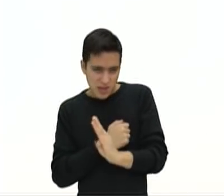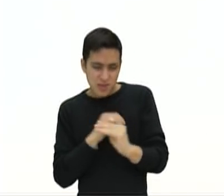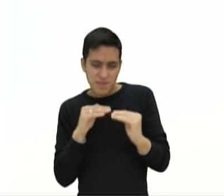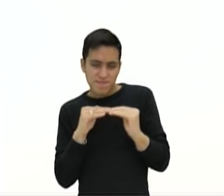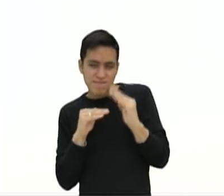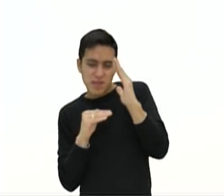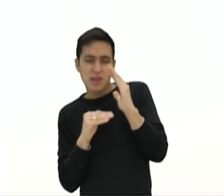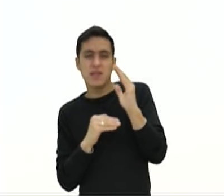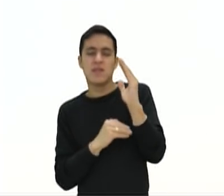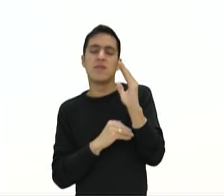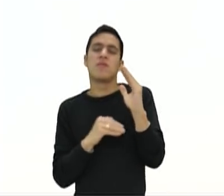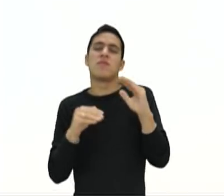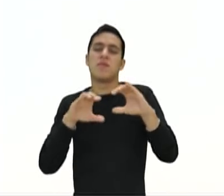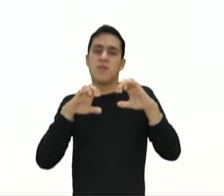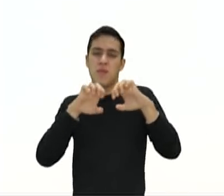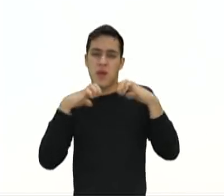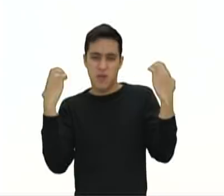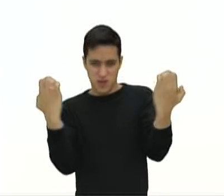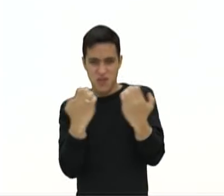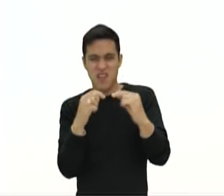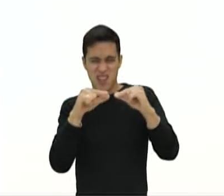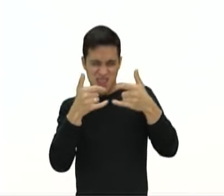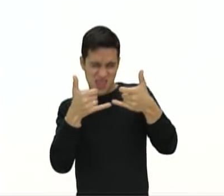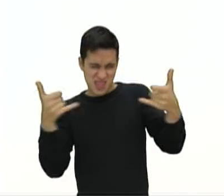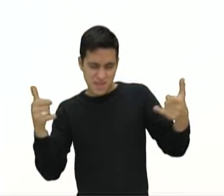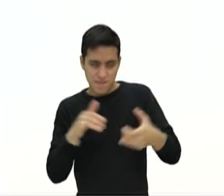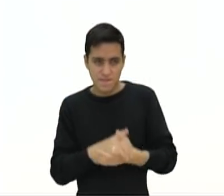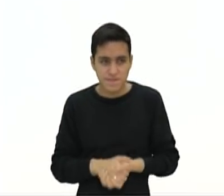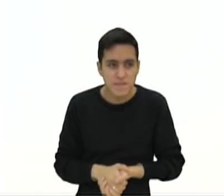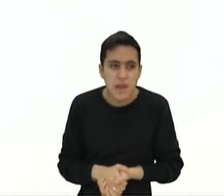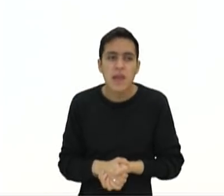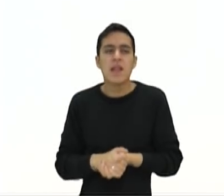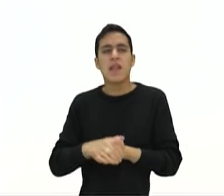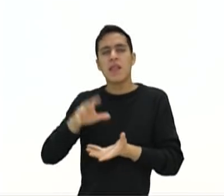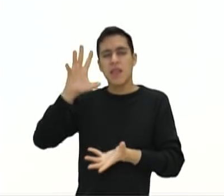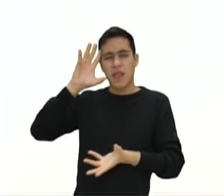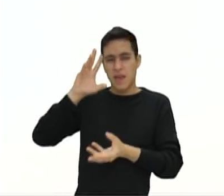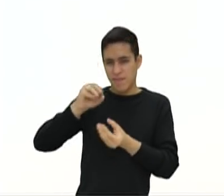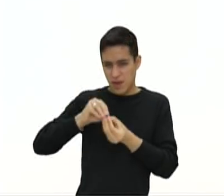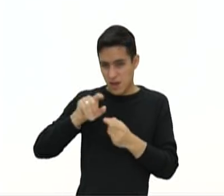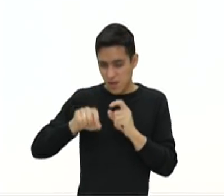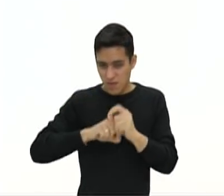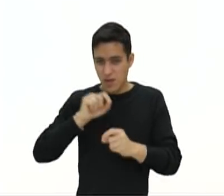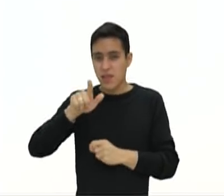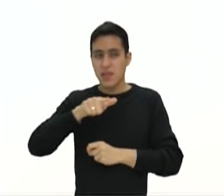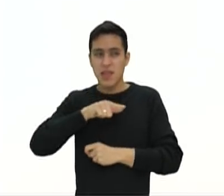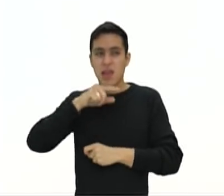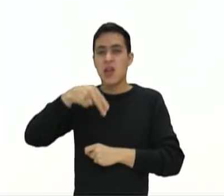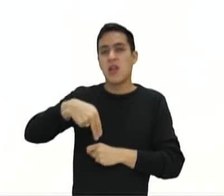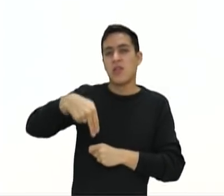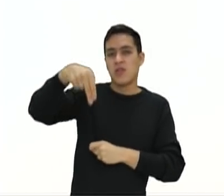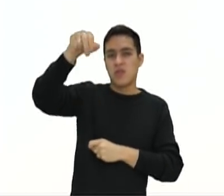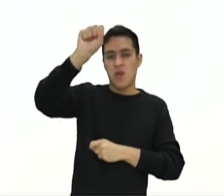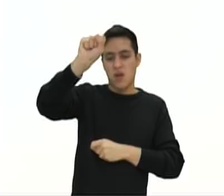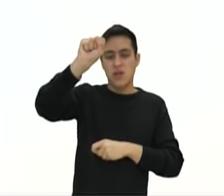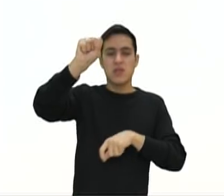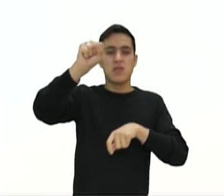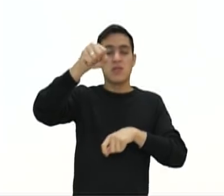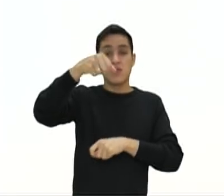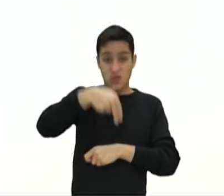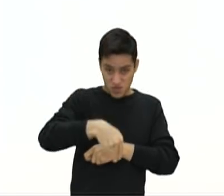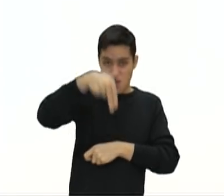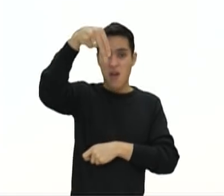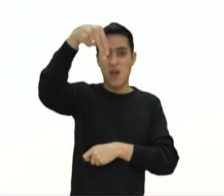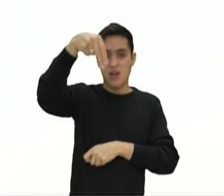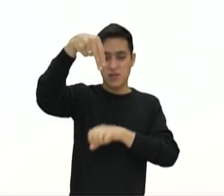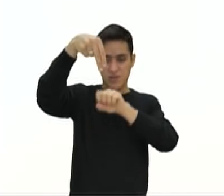da linha do Equador. Recapitulando aqui, também a gente tem que lembrar hemisfério norte e hemisfério sul. Acima